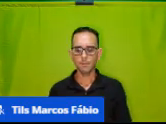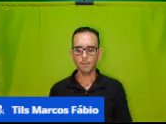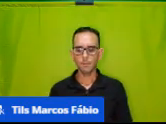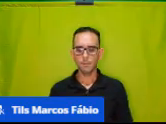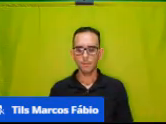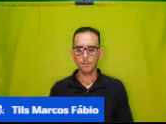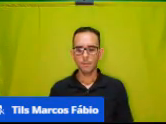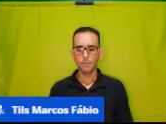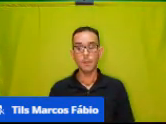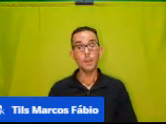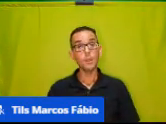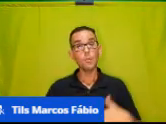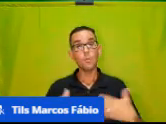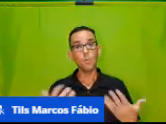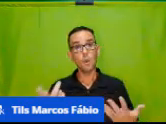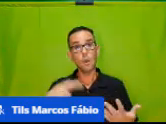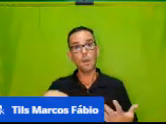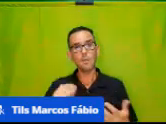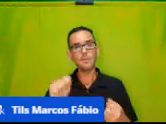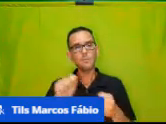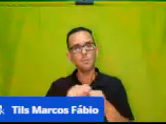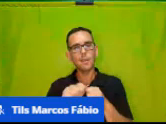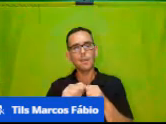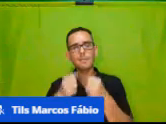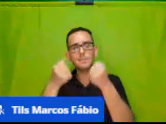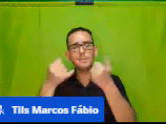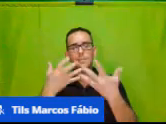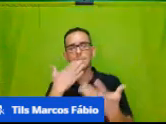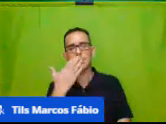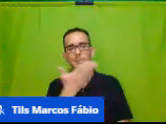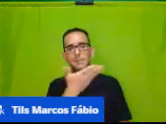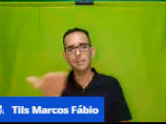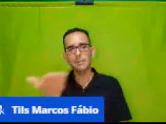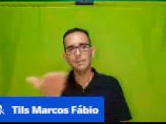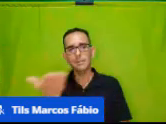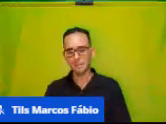Enquanto isso, o professor pode complementar, Carlos. Pode falar.